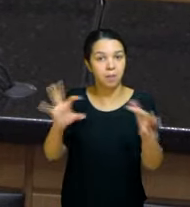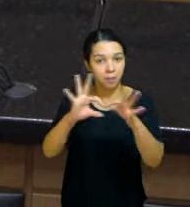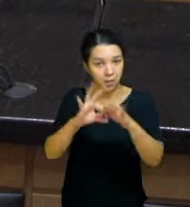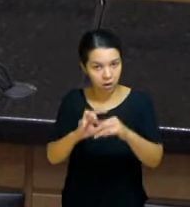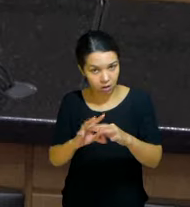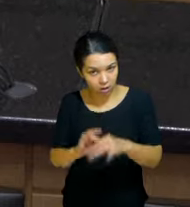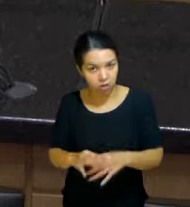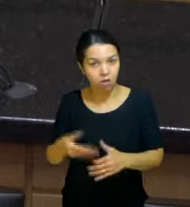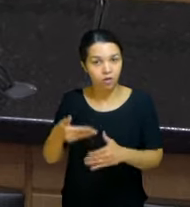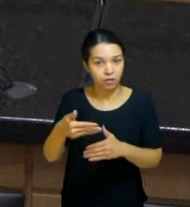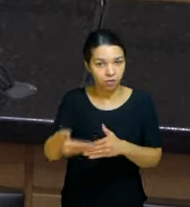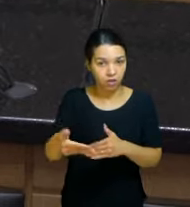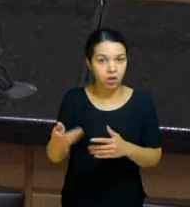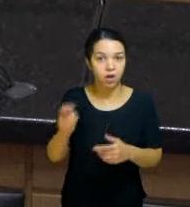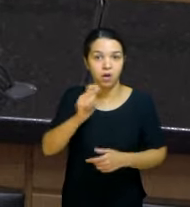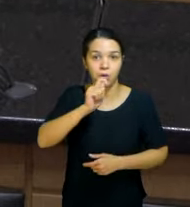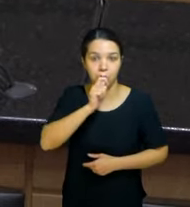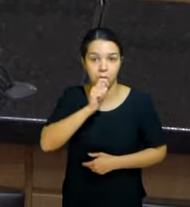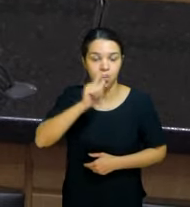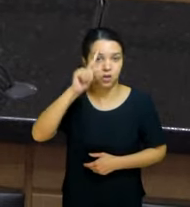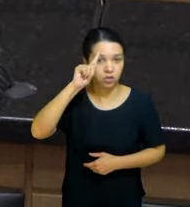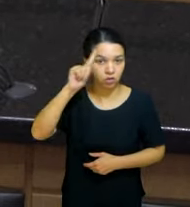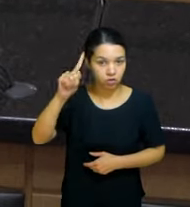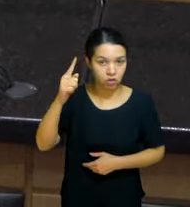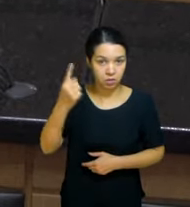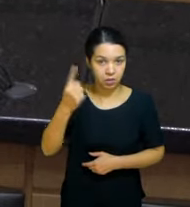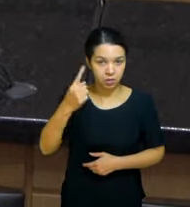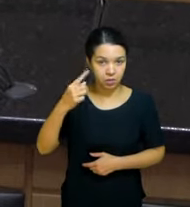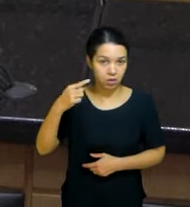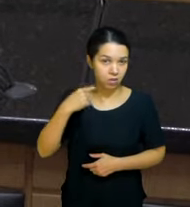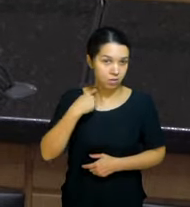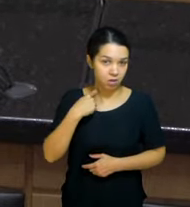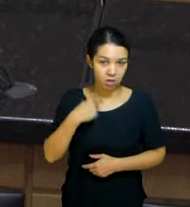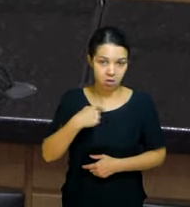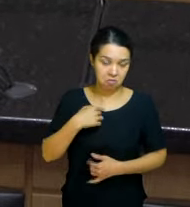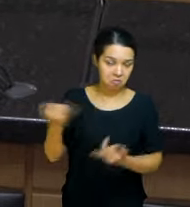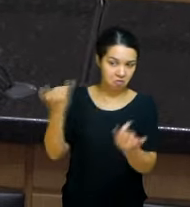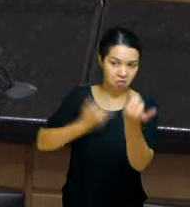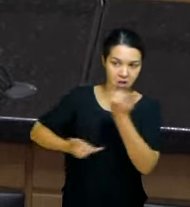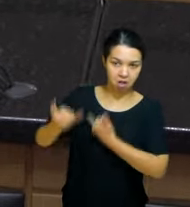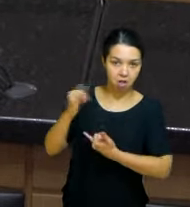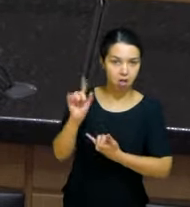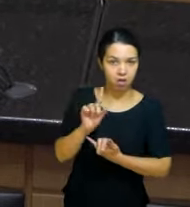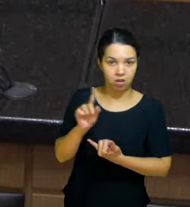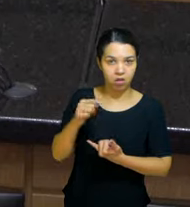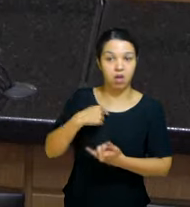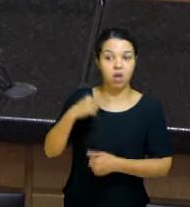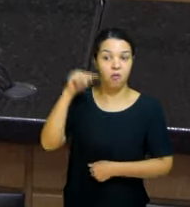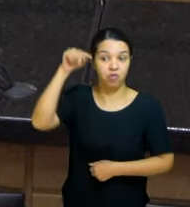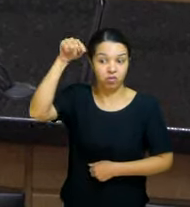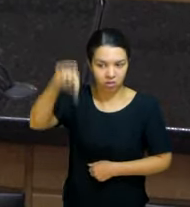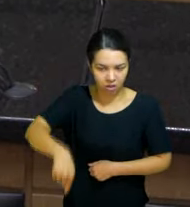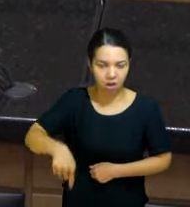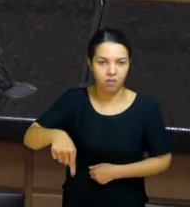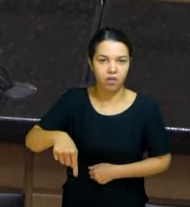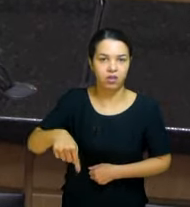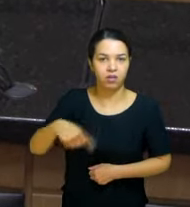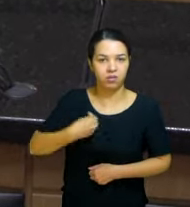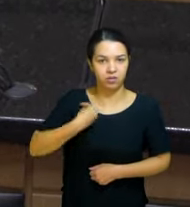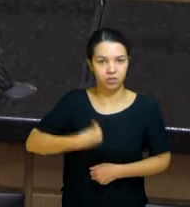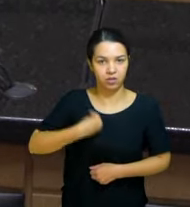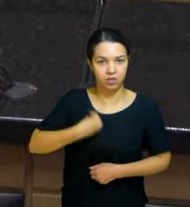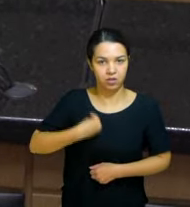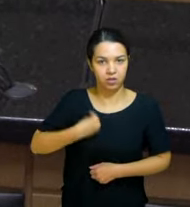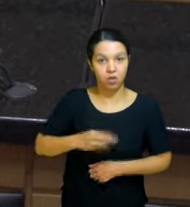no Parajask na arbitragem, no dia 1º de maio. Eu não ouvi falar nisso, eu estava lá. E o presidente, o representante